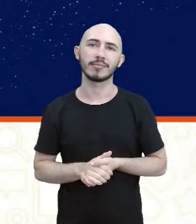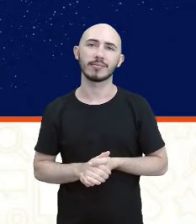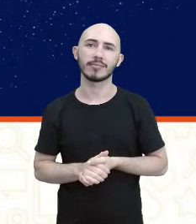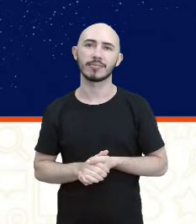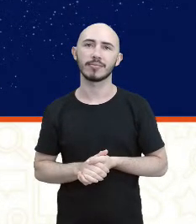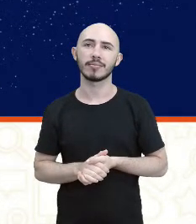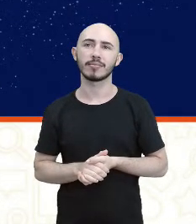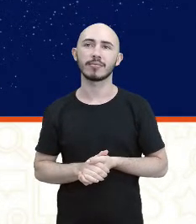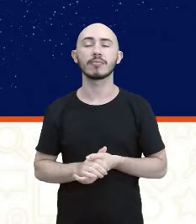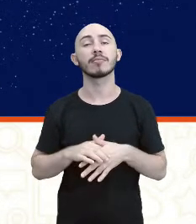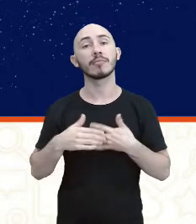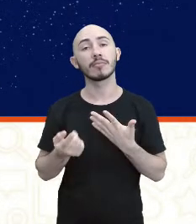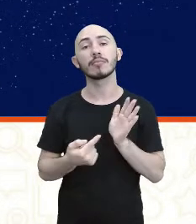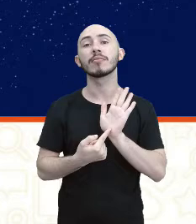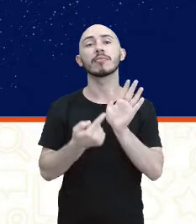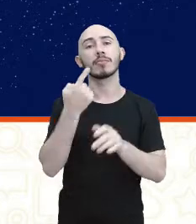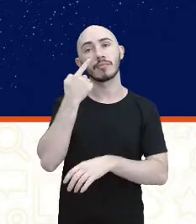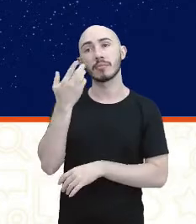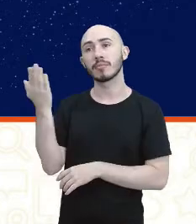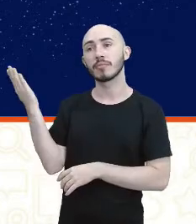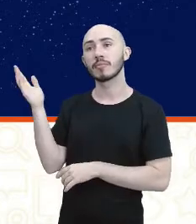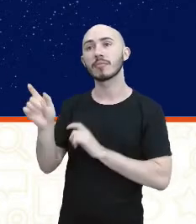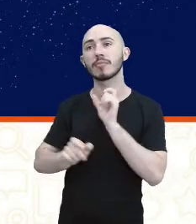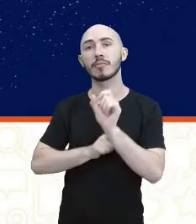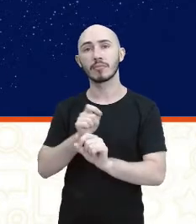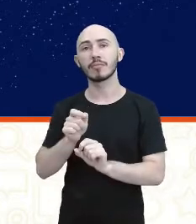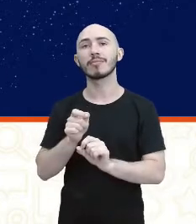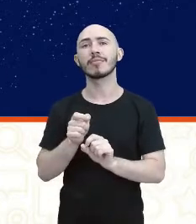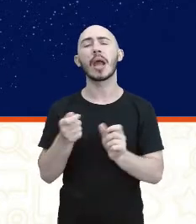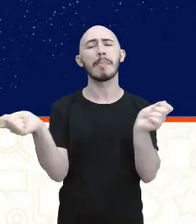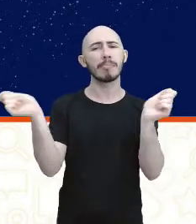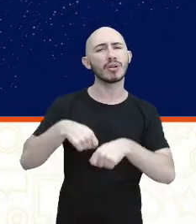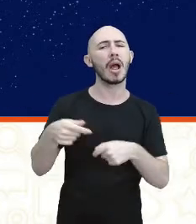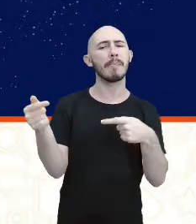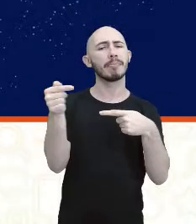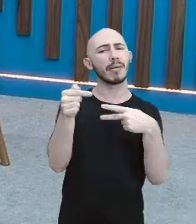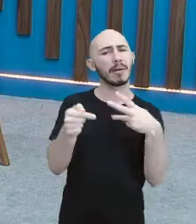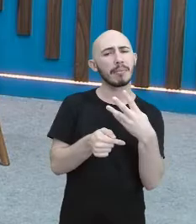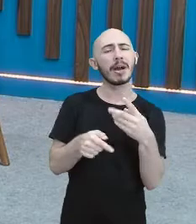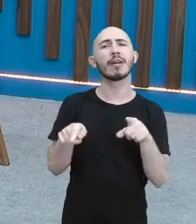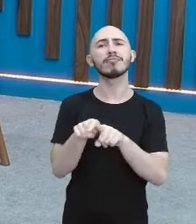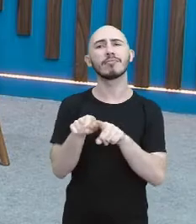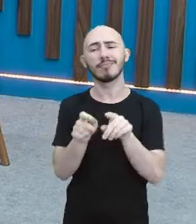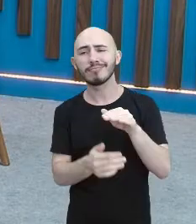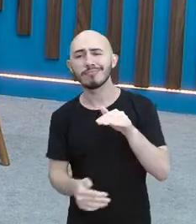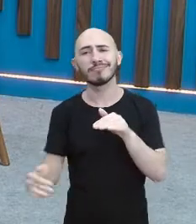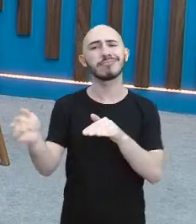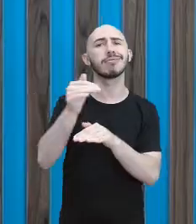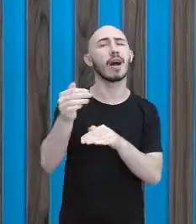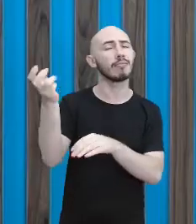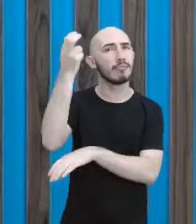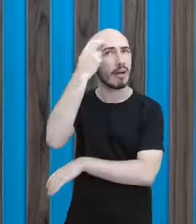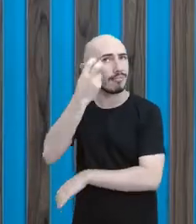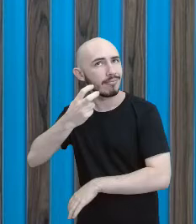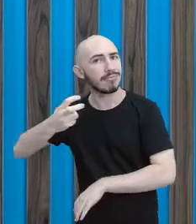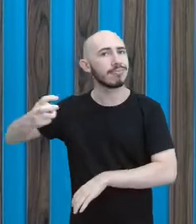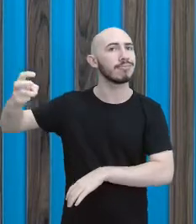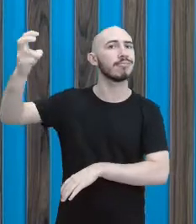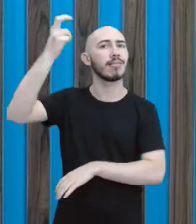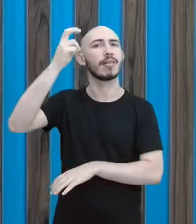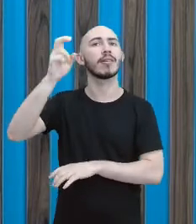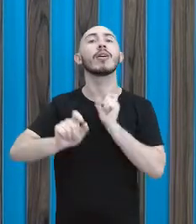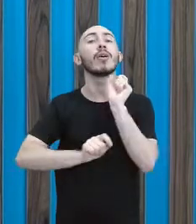Bom, aqui eu vou colocar um pouco sobre altas habilidades e superdotação. Qual é essa diferença? O que é ter